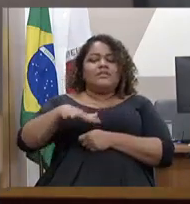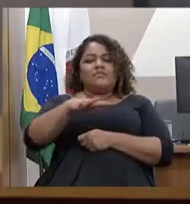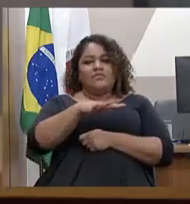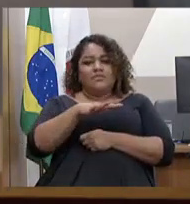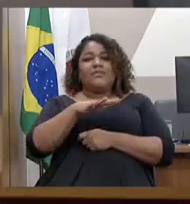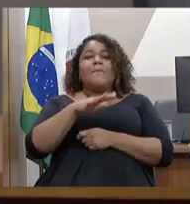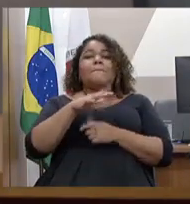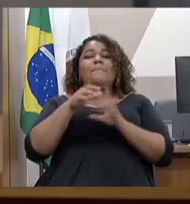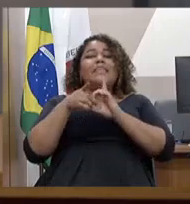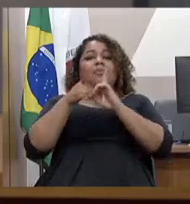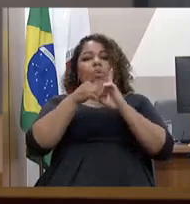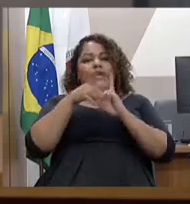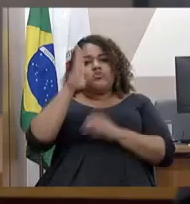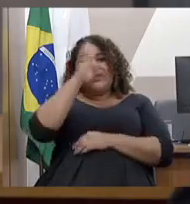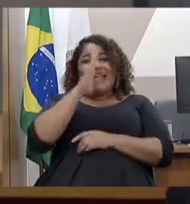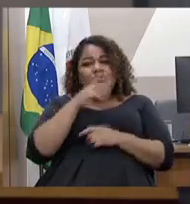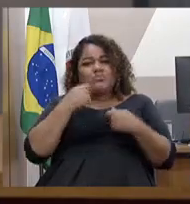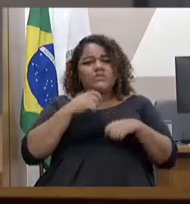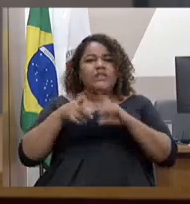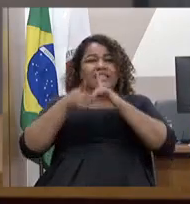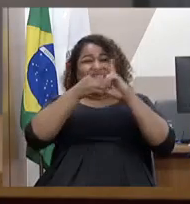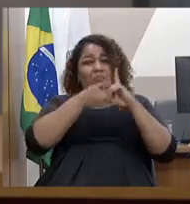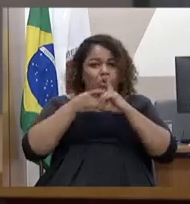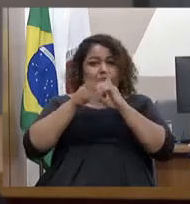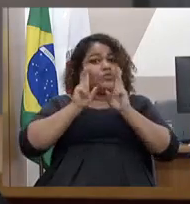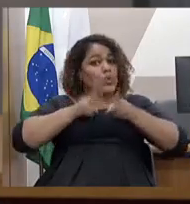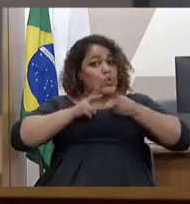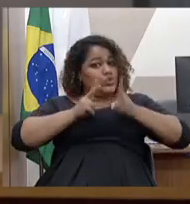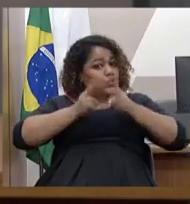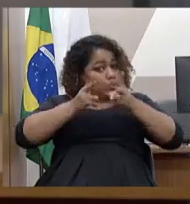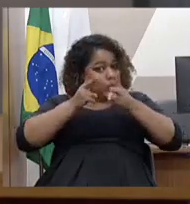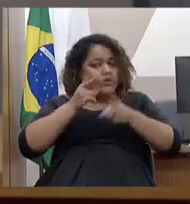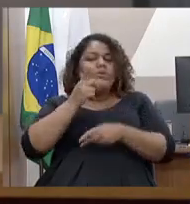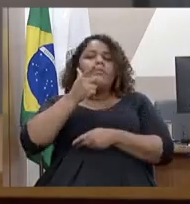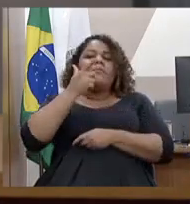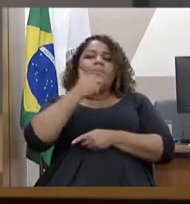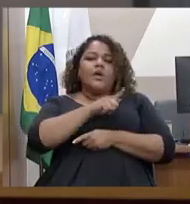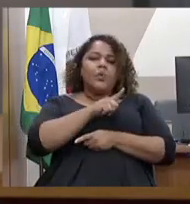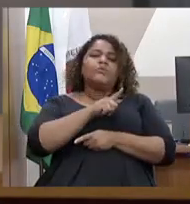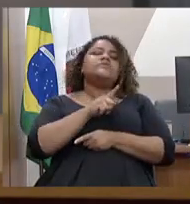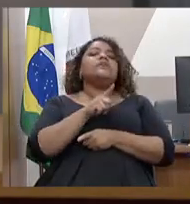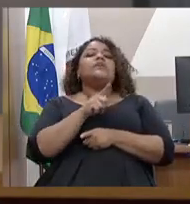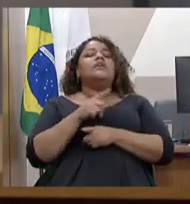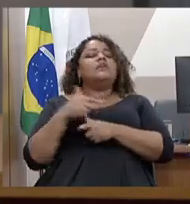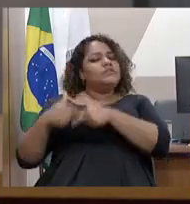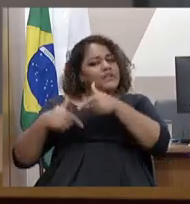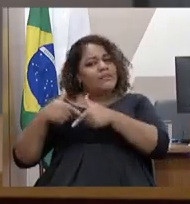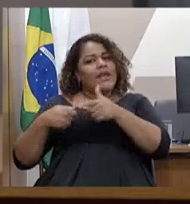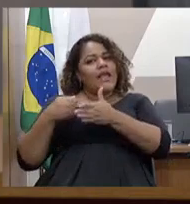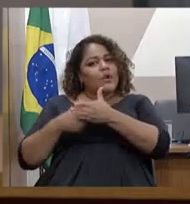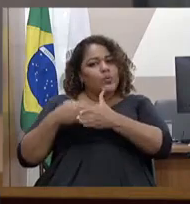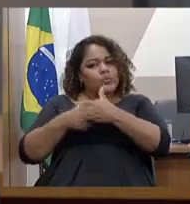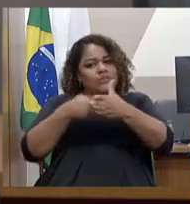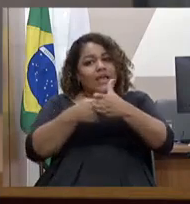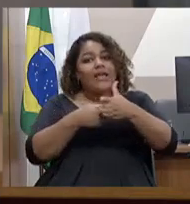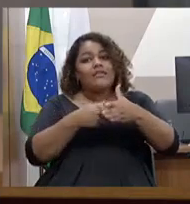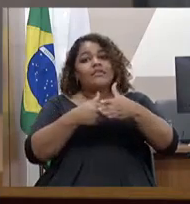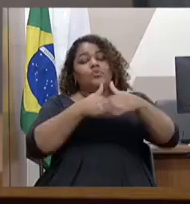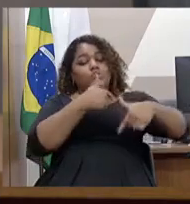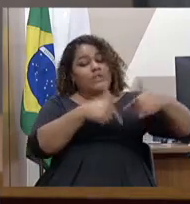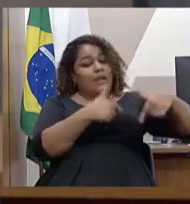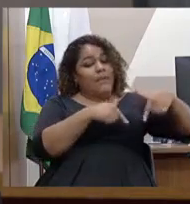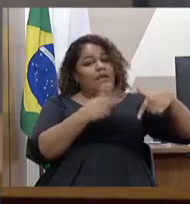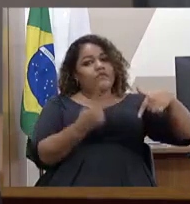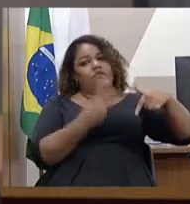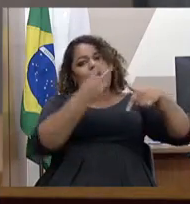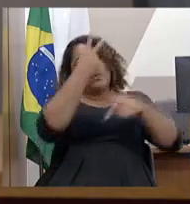no país como a forma melhor para que a gente possa valorizar o trabalho e dar a ele a questão importante que tem dentro da sociedade